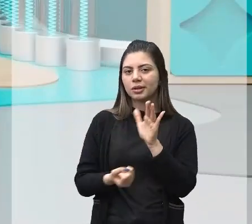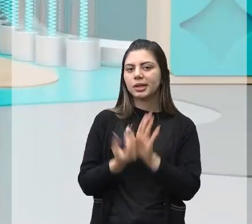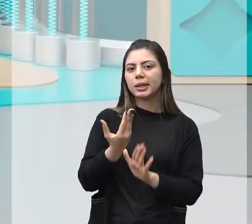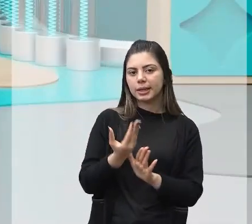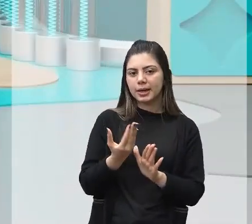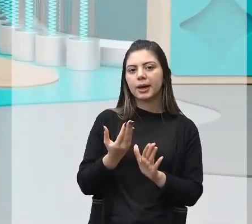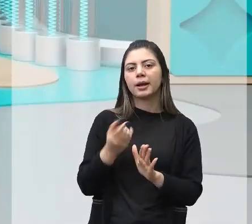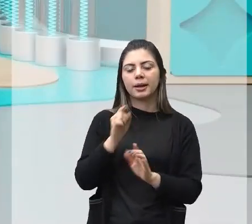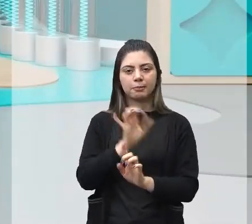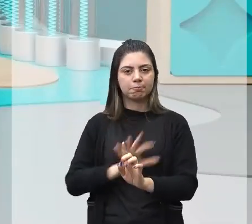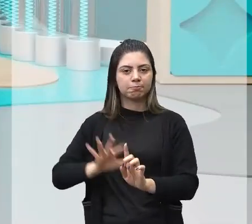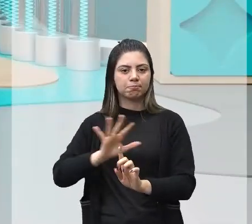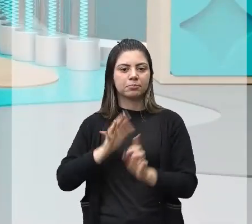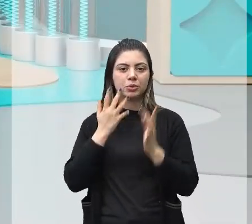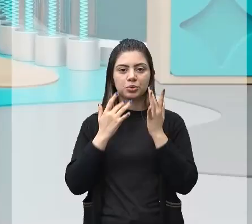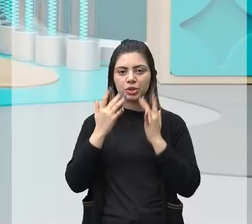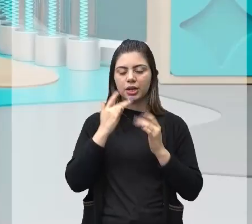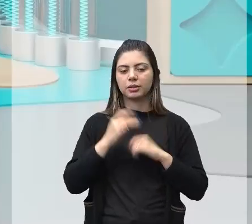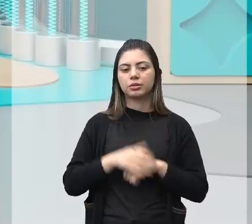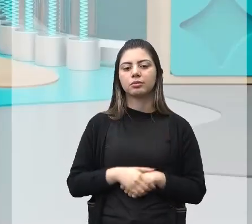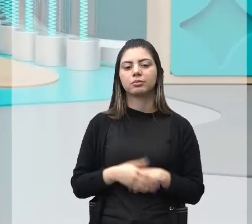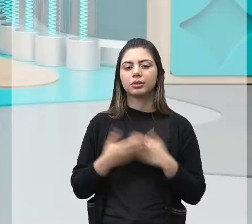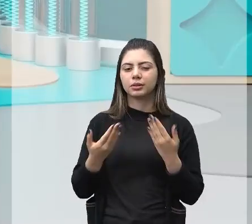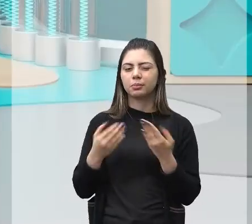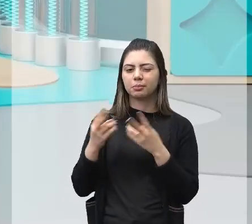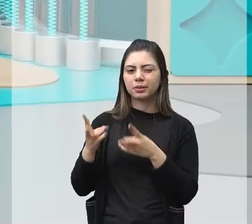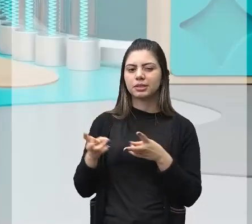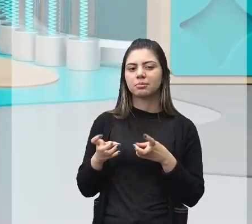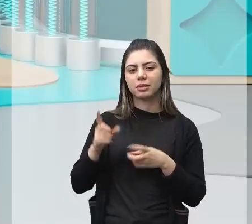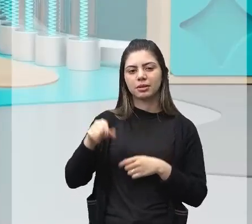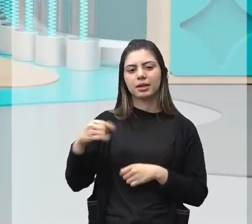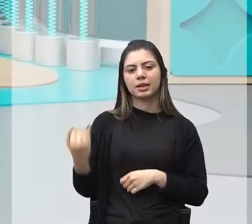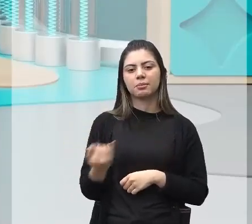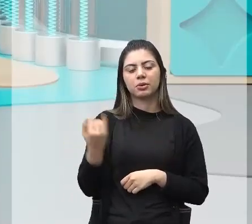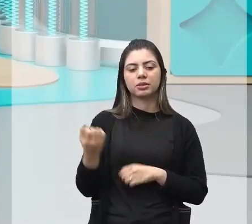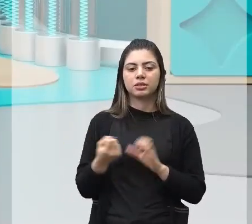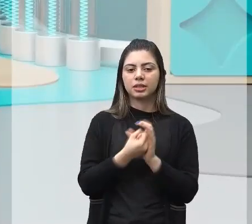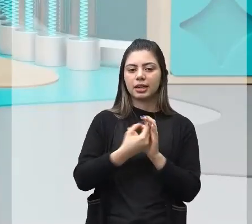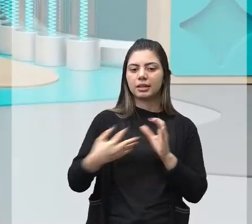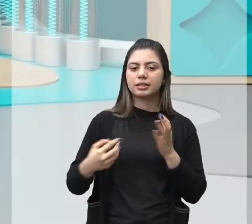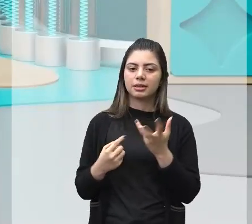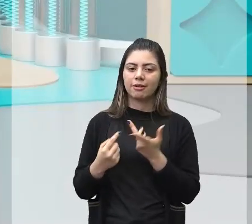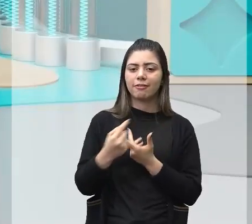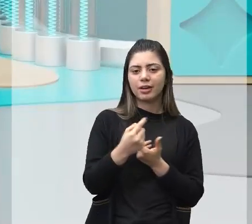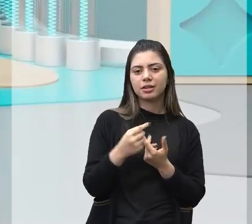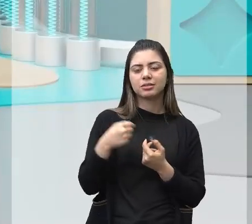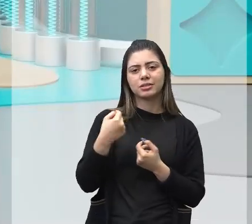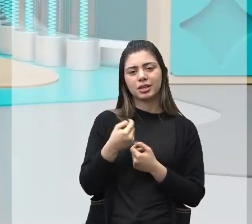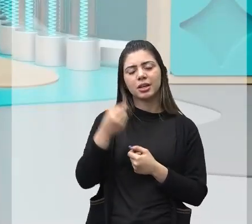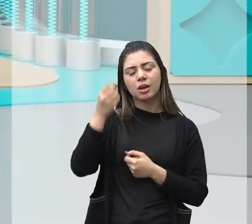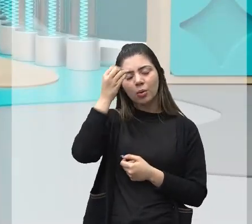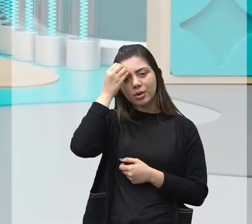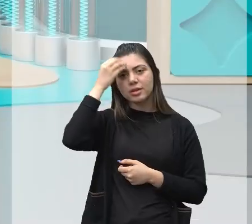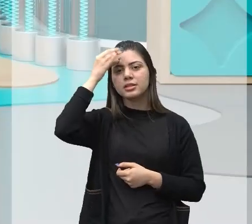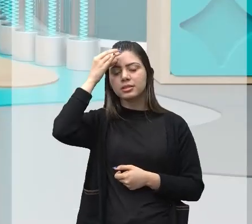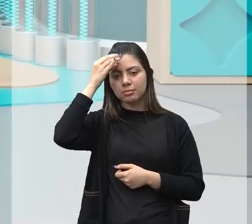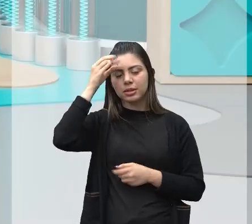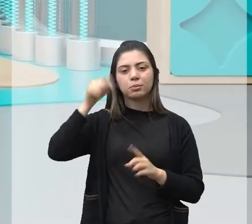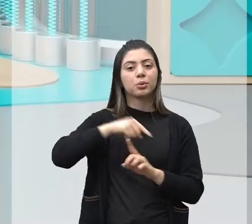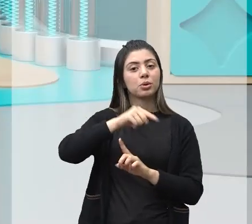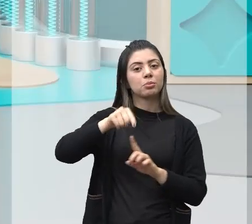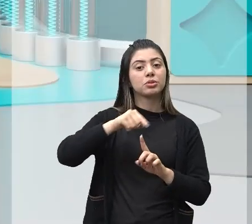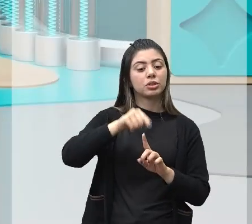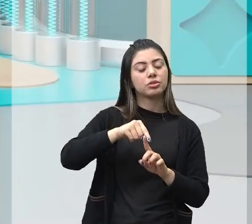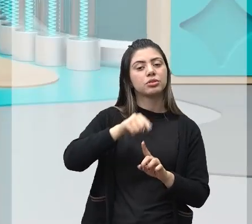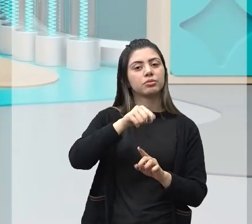ação cênica. Então, nós vimos como é importante que todos esses elementos tenham conhecimento da intenção, né, da